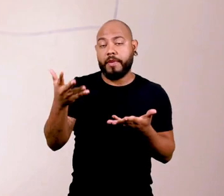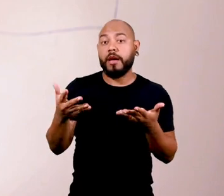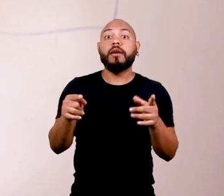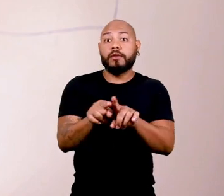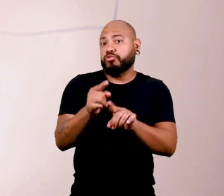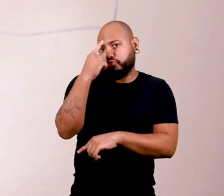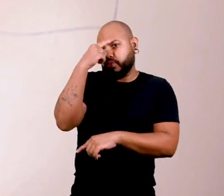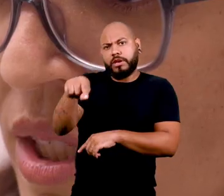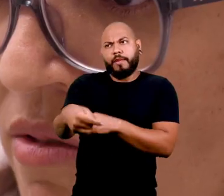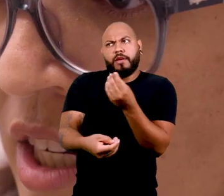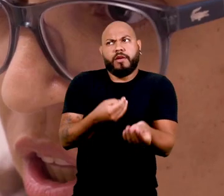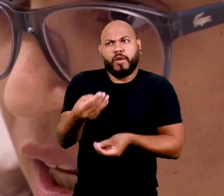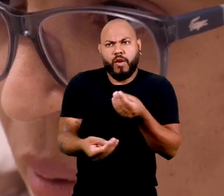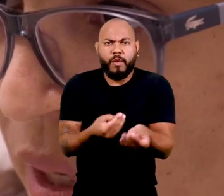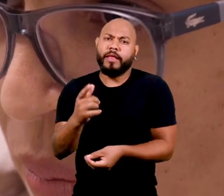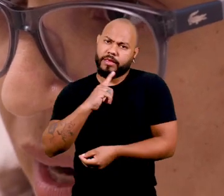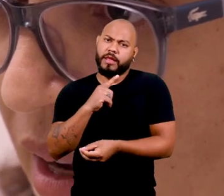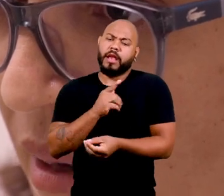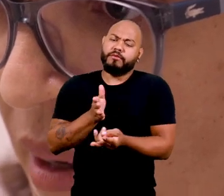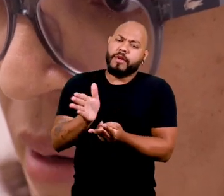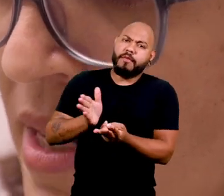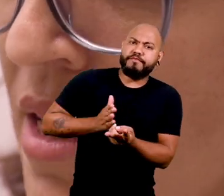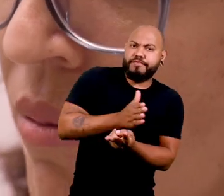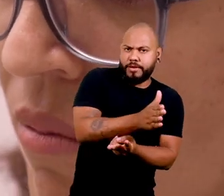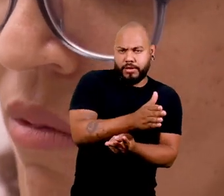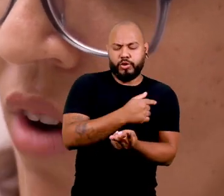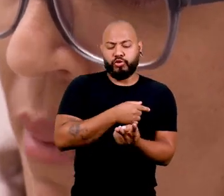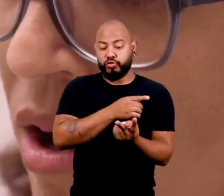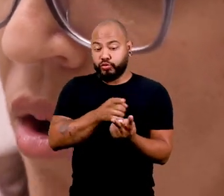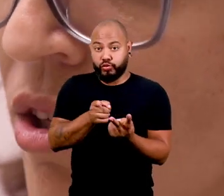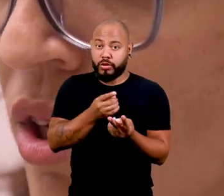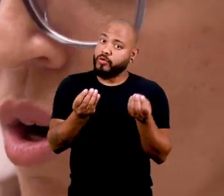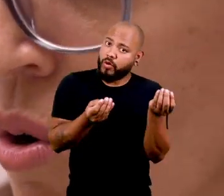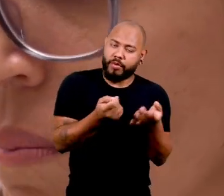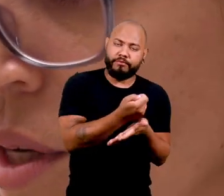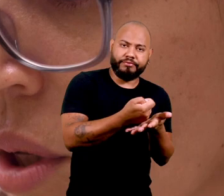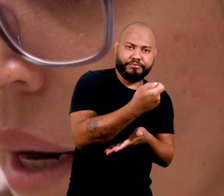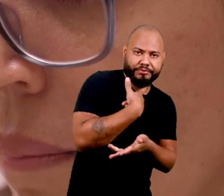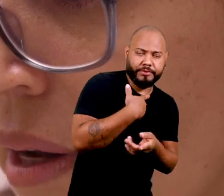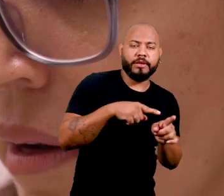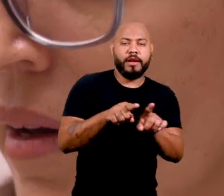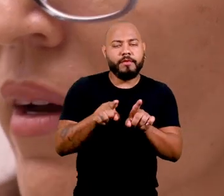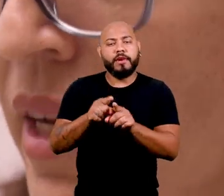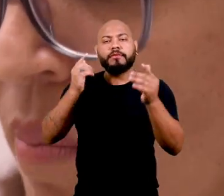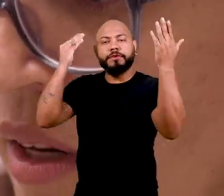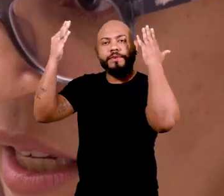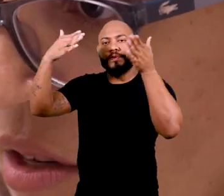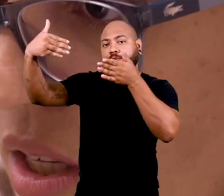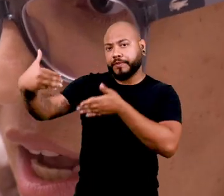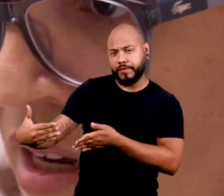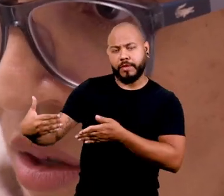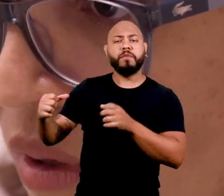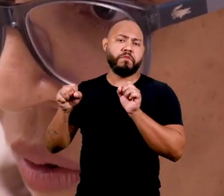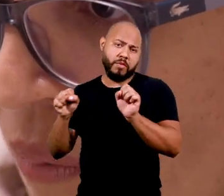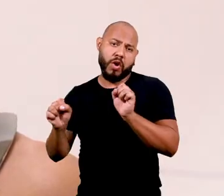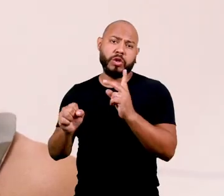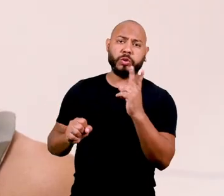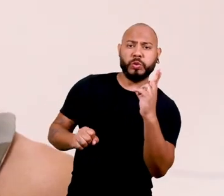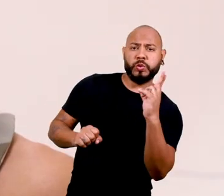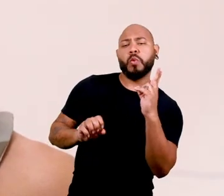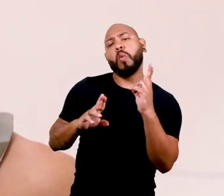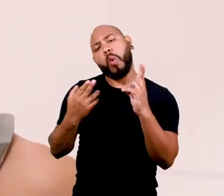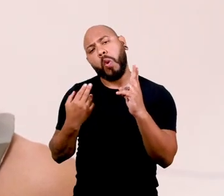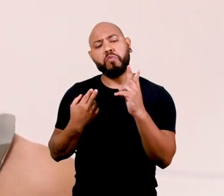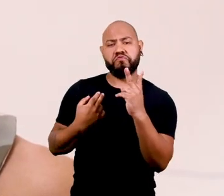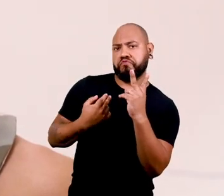atualmente, a gente tem basicamente duas vias de tratamento para depressão: farmacológica ou psicoterapia, que podem ser associadas ou não. Todo